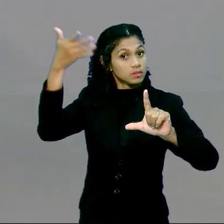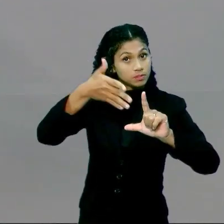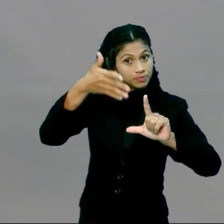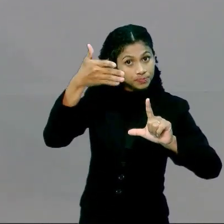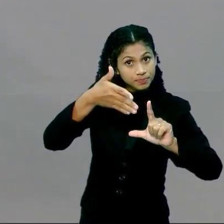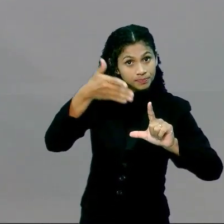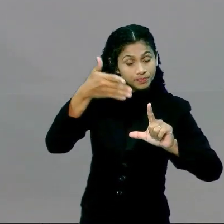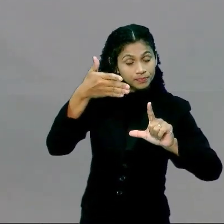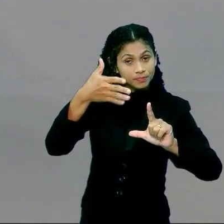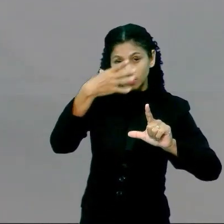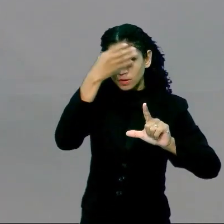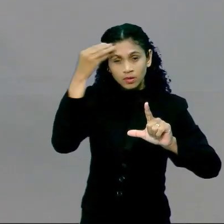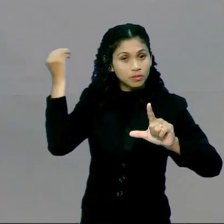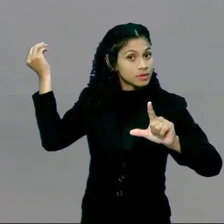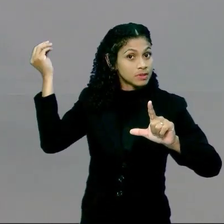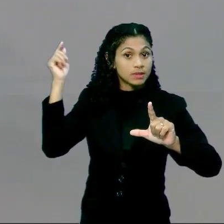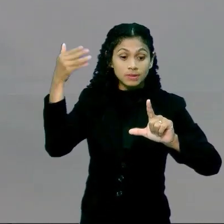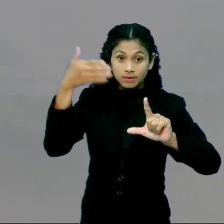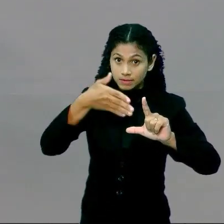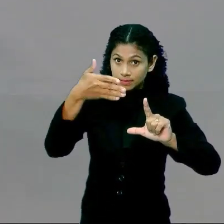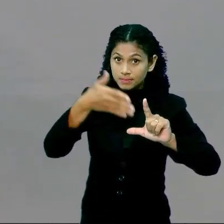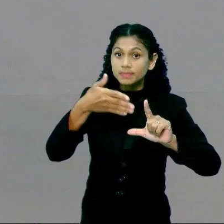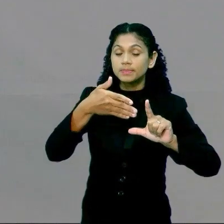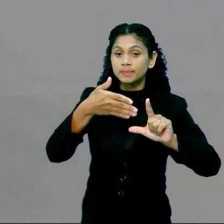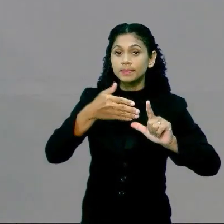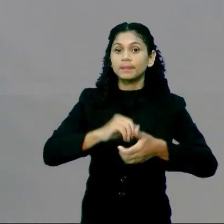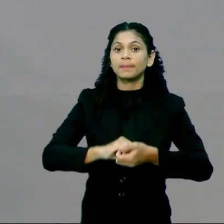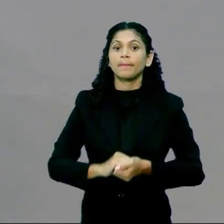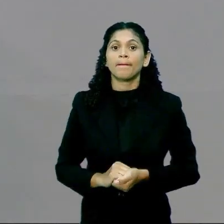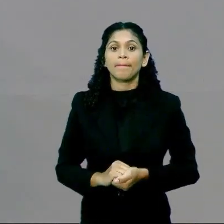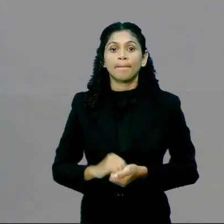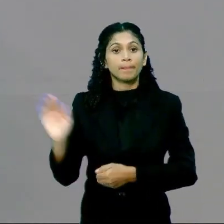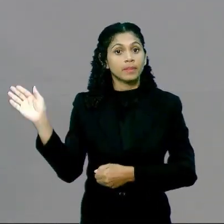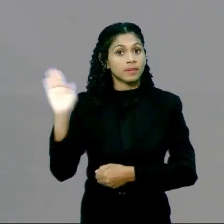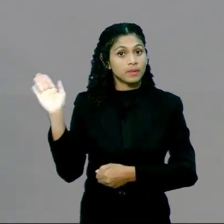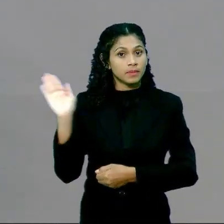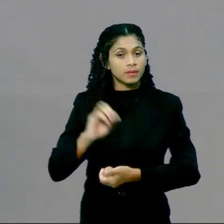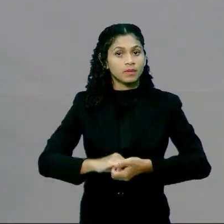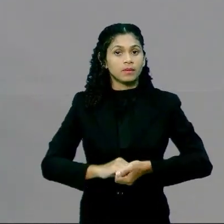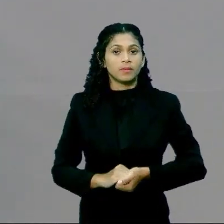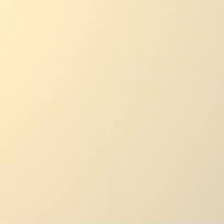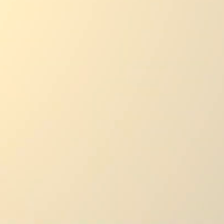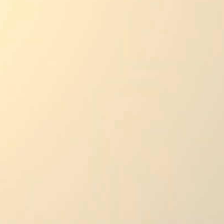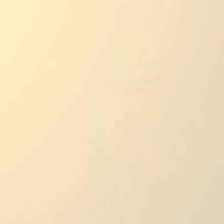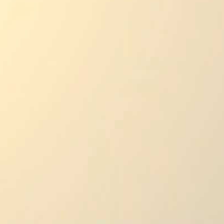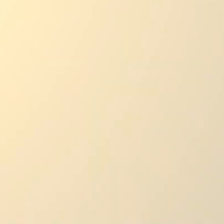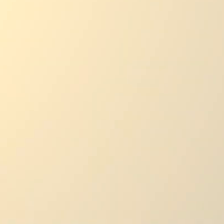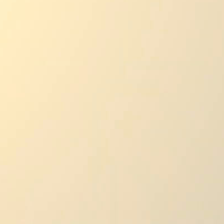plataformas, não esqueçam de acessá-la, aprofundar-se no material. Adiós!